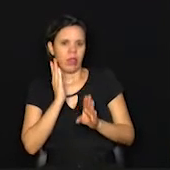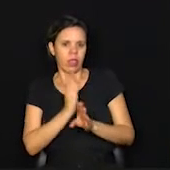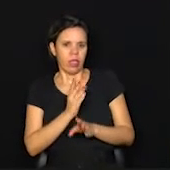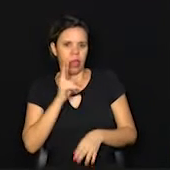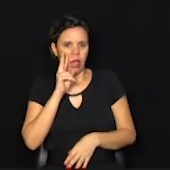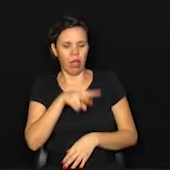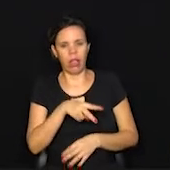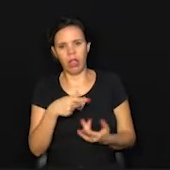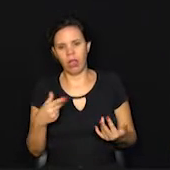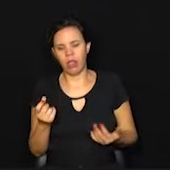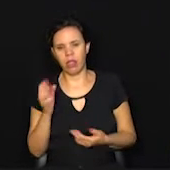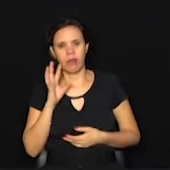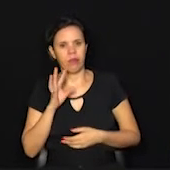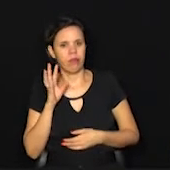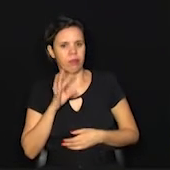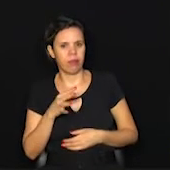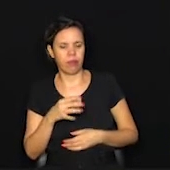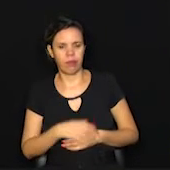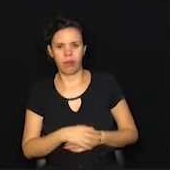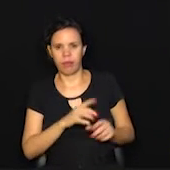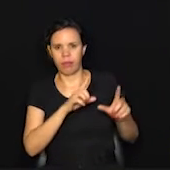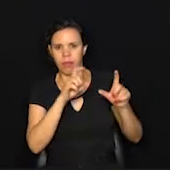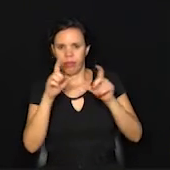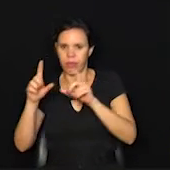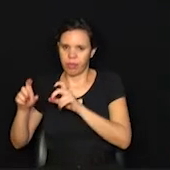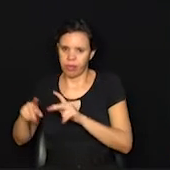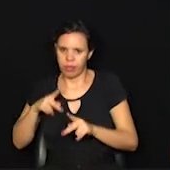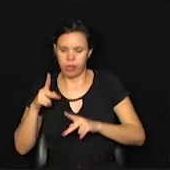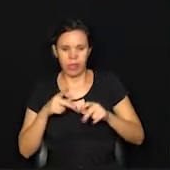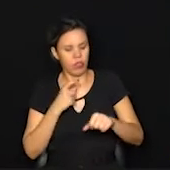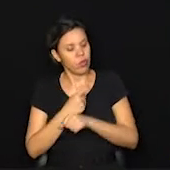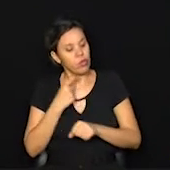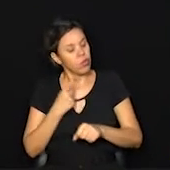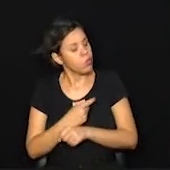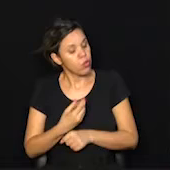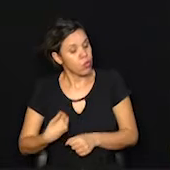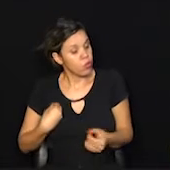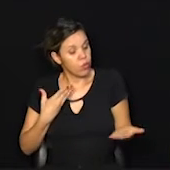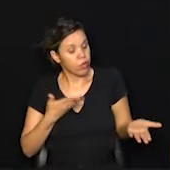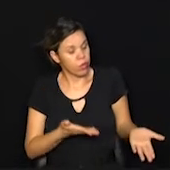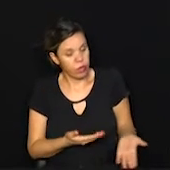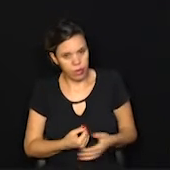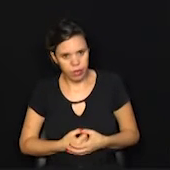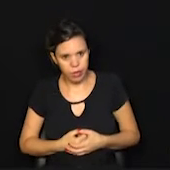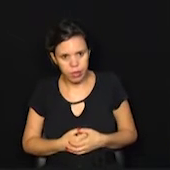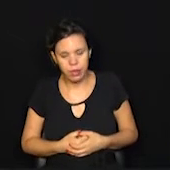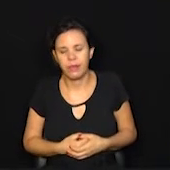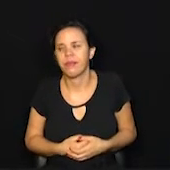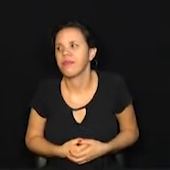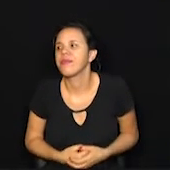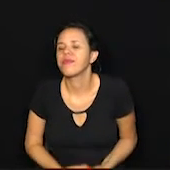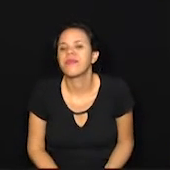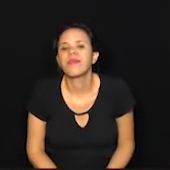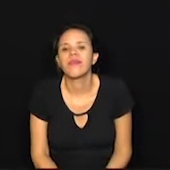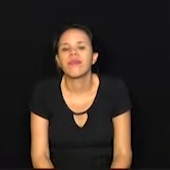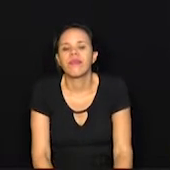eu vi uma vez um negócio muito legal que é isso as fotografias e as pessoas tentando descobrir quem tava lá né É